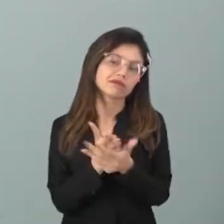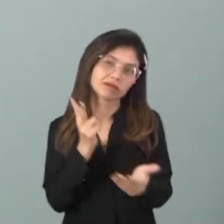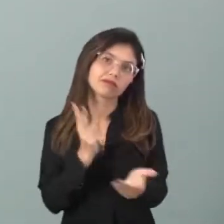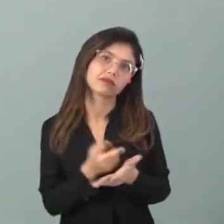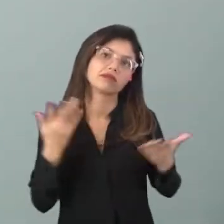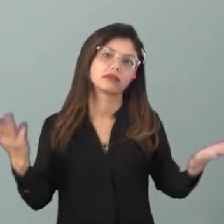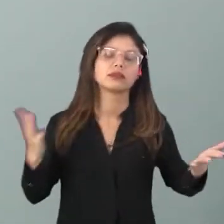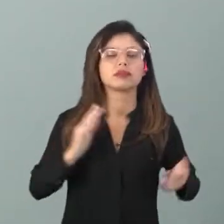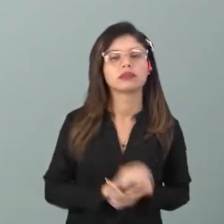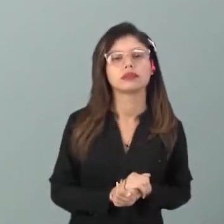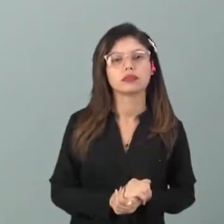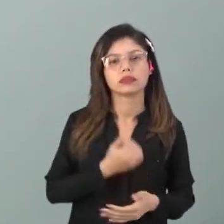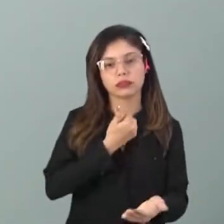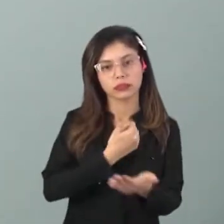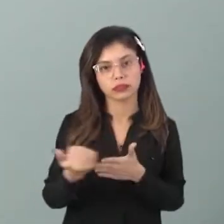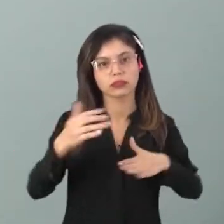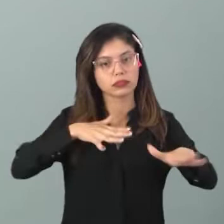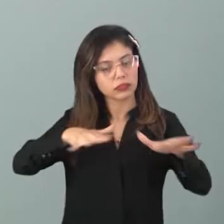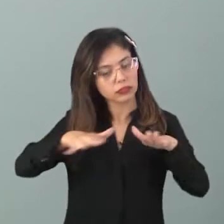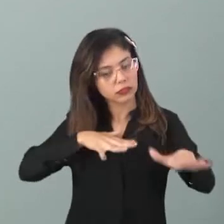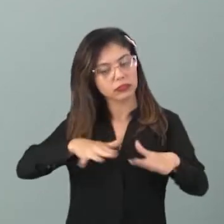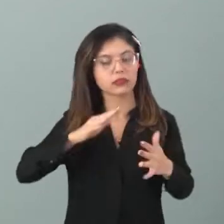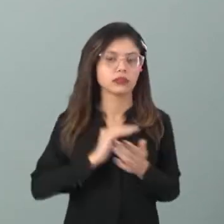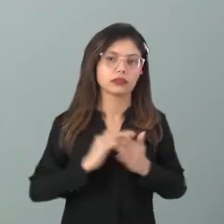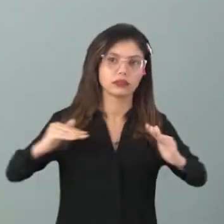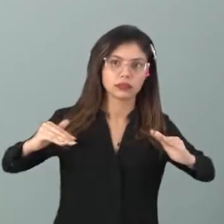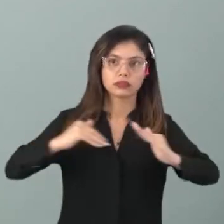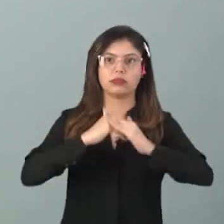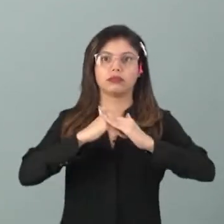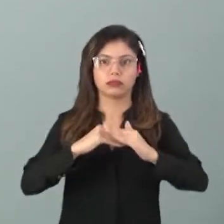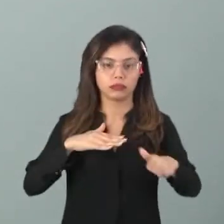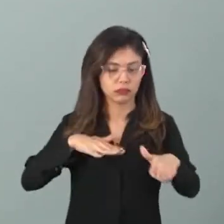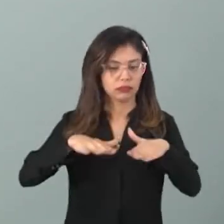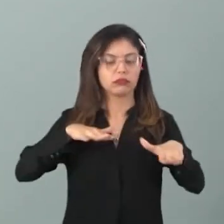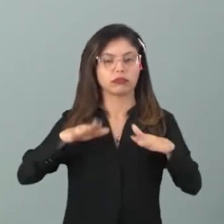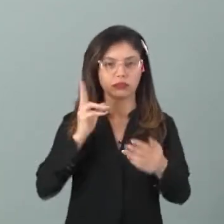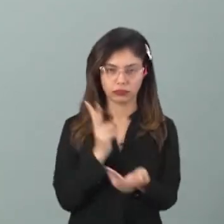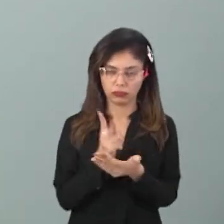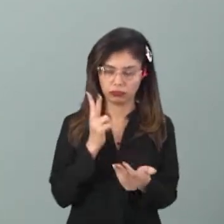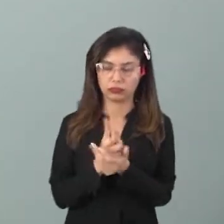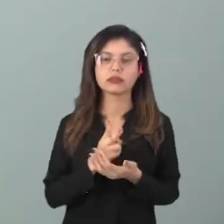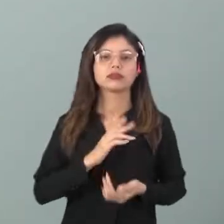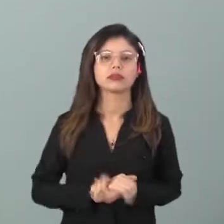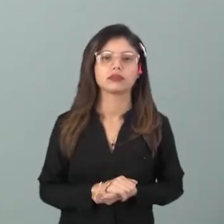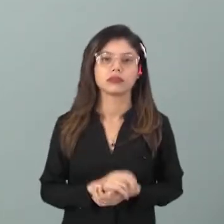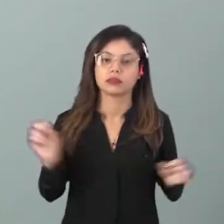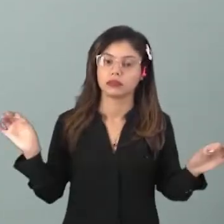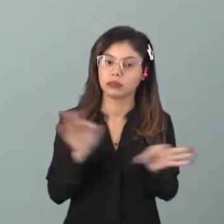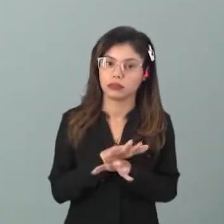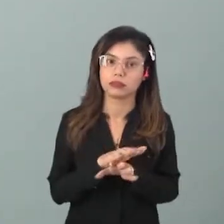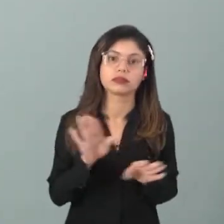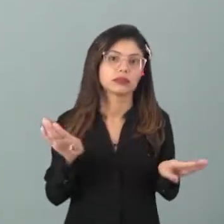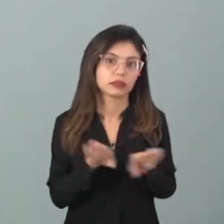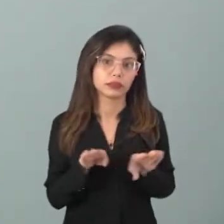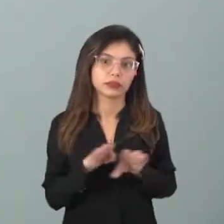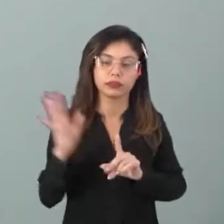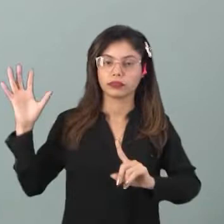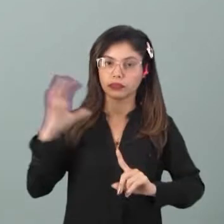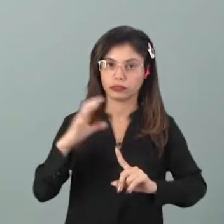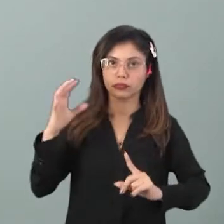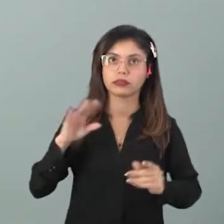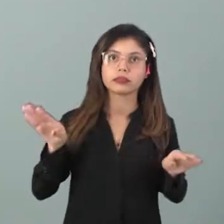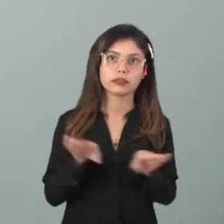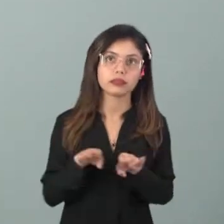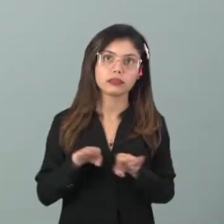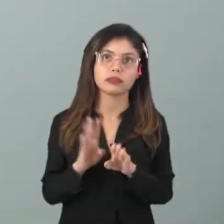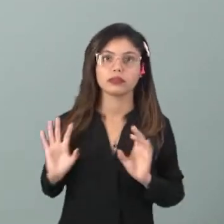constantemente. Então, a ação dos movimentos das placas tectônicas, né, que estão em constante movimento, vão acabar também influenciando